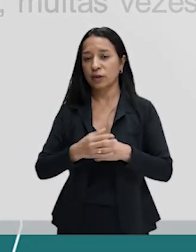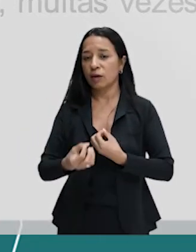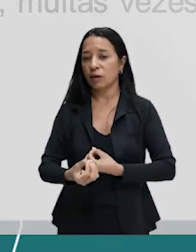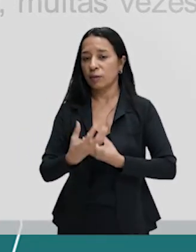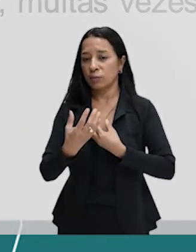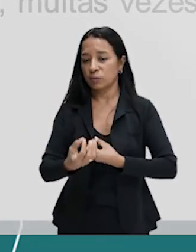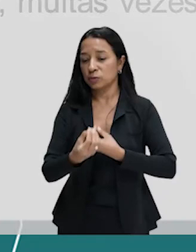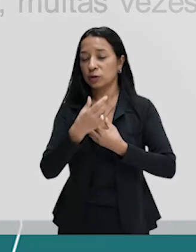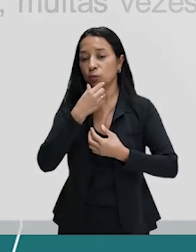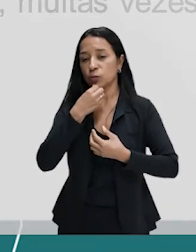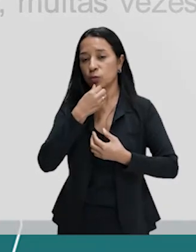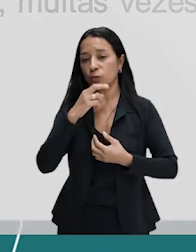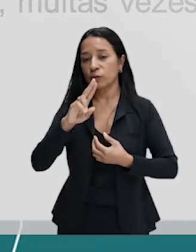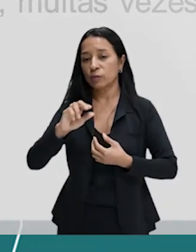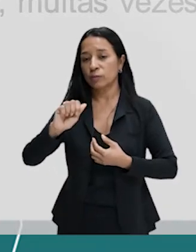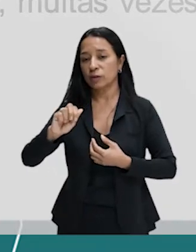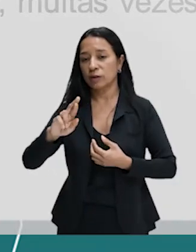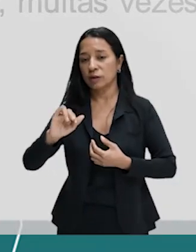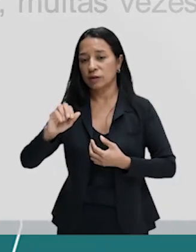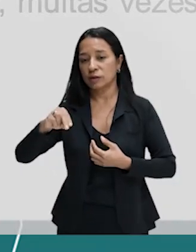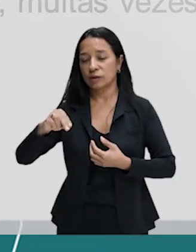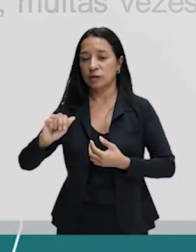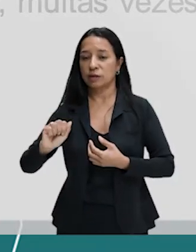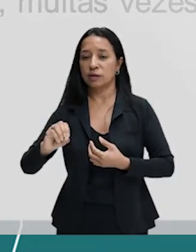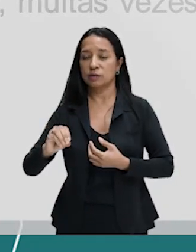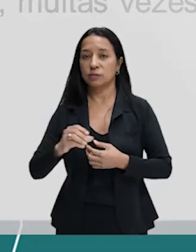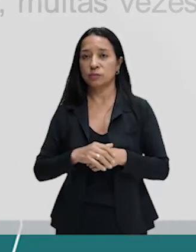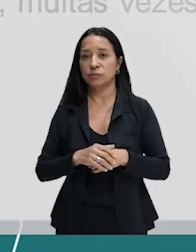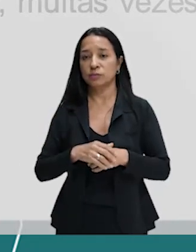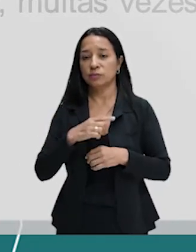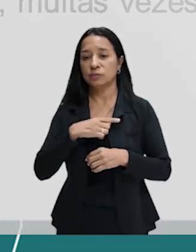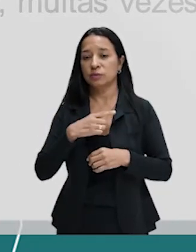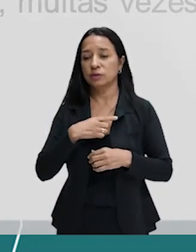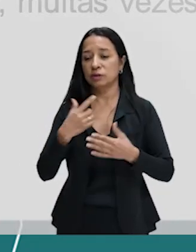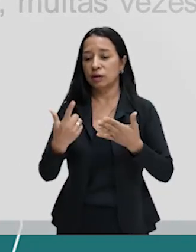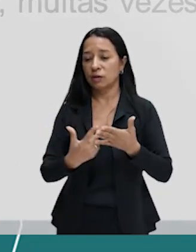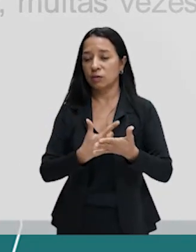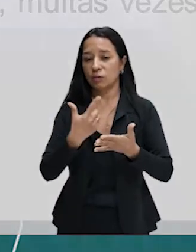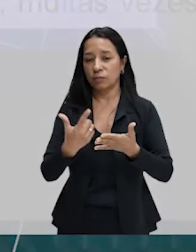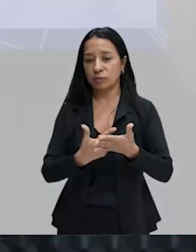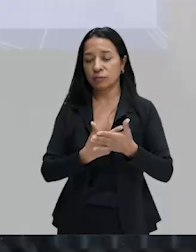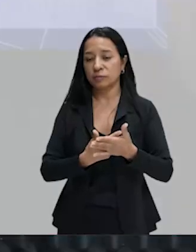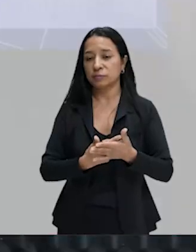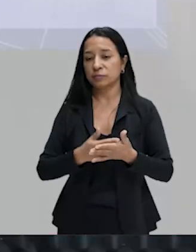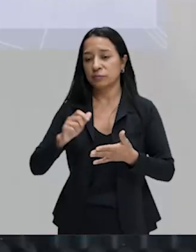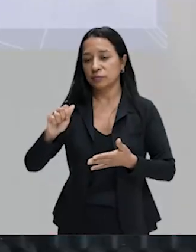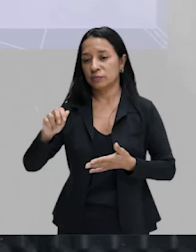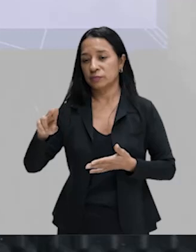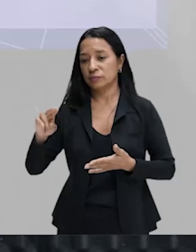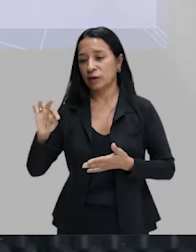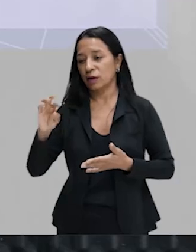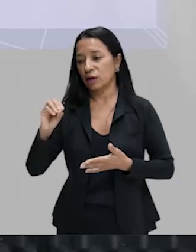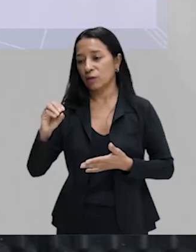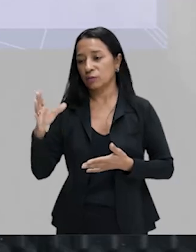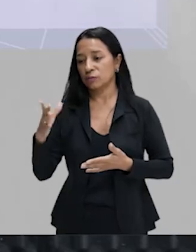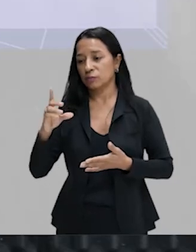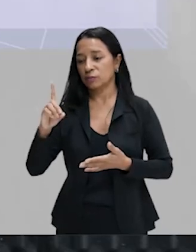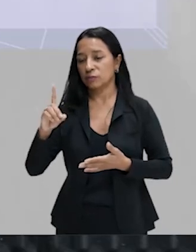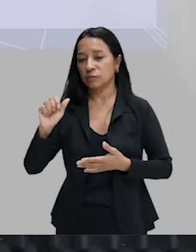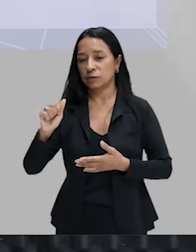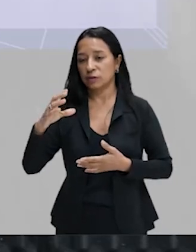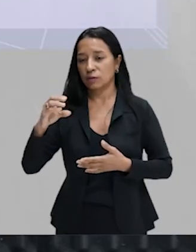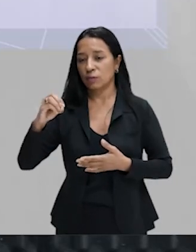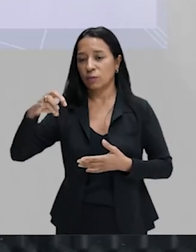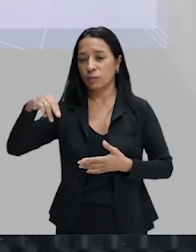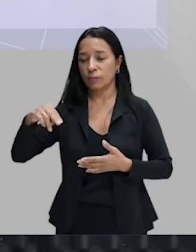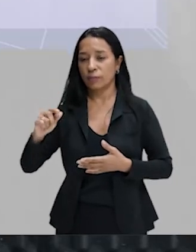que tem aí a obra O Alto da Compadecida, que acontece lá na Paraíba. Ainda tem a